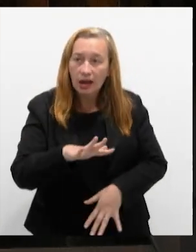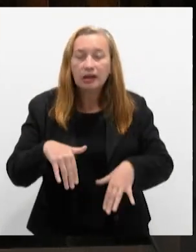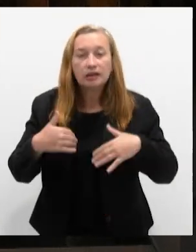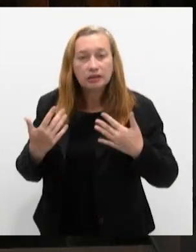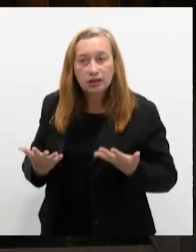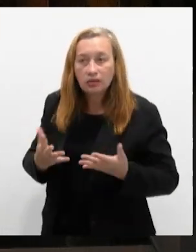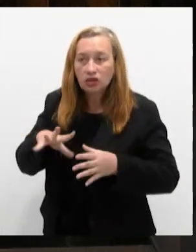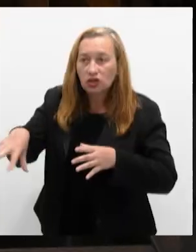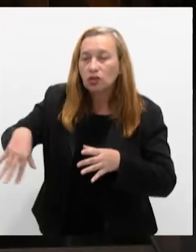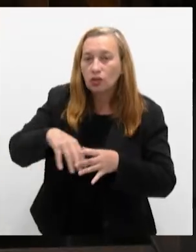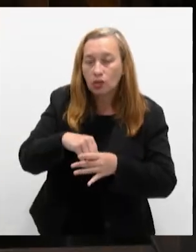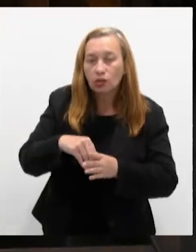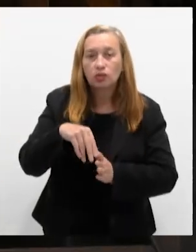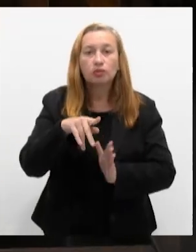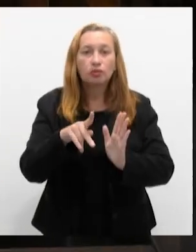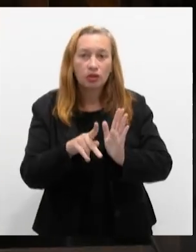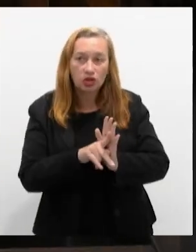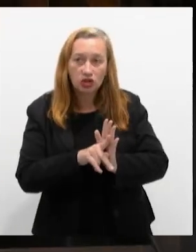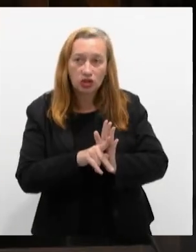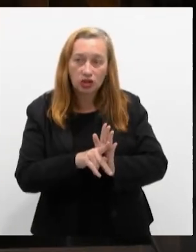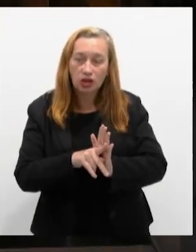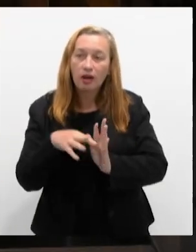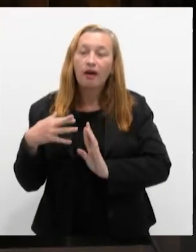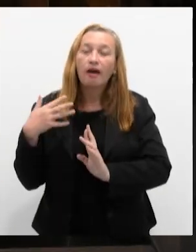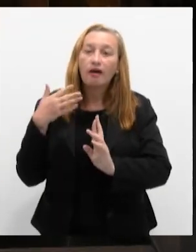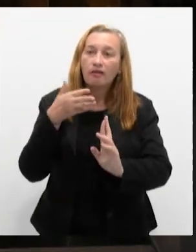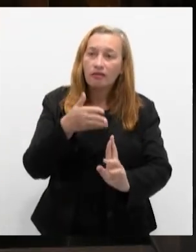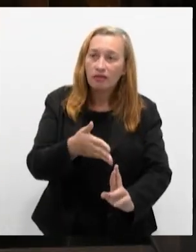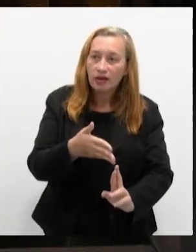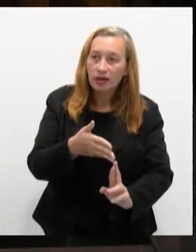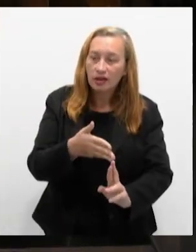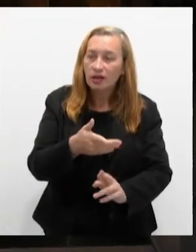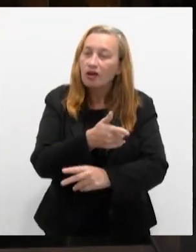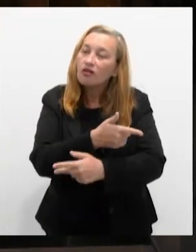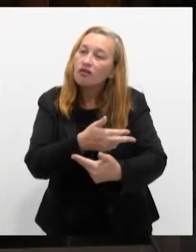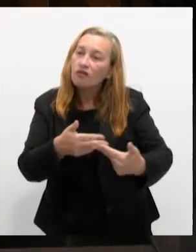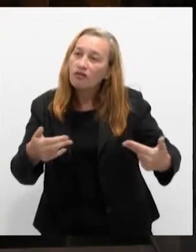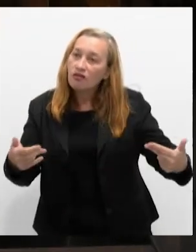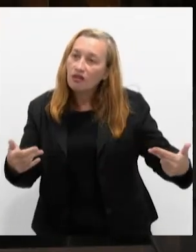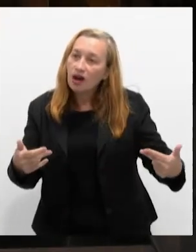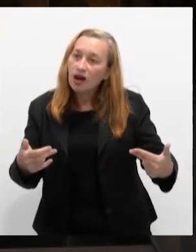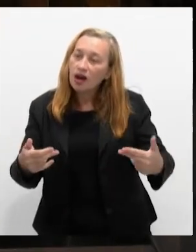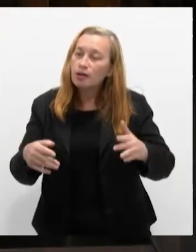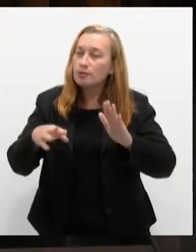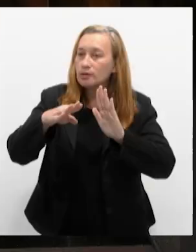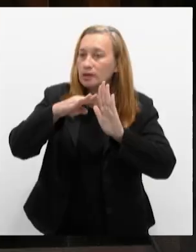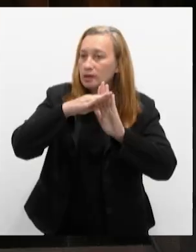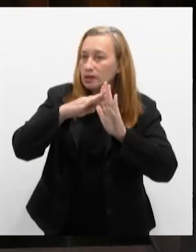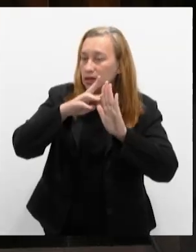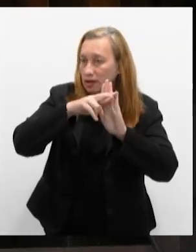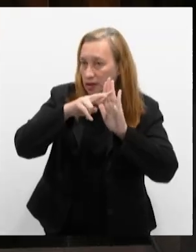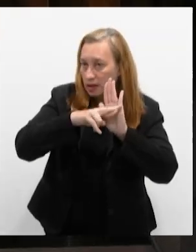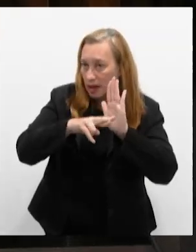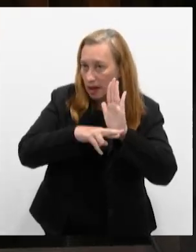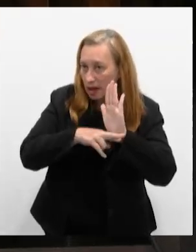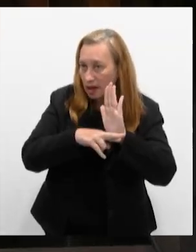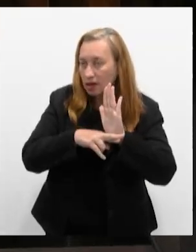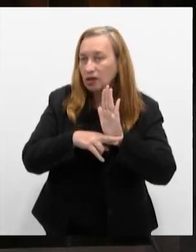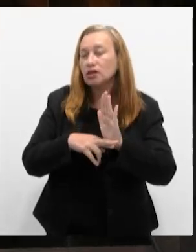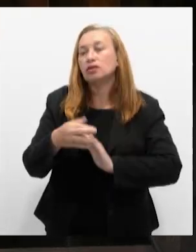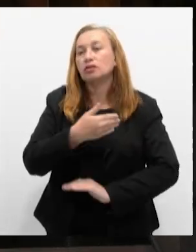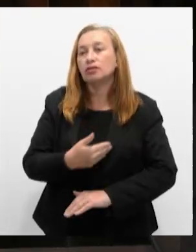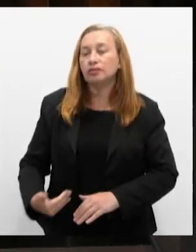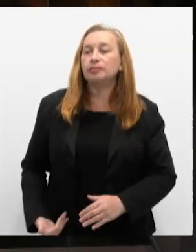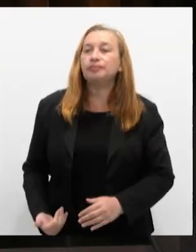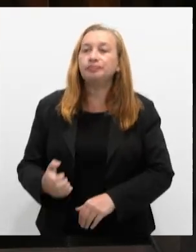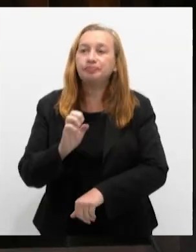gente incluiu no projeto a referência a uma série de obrigações e políticas públicas que o governo do Estado tem que